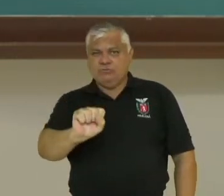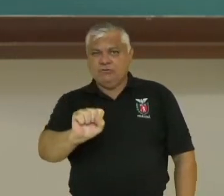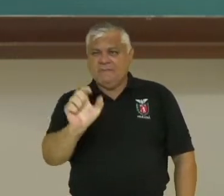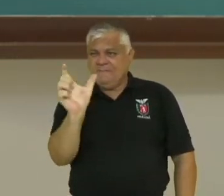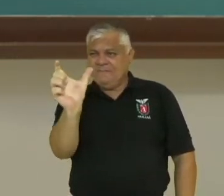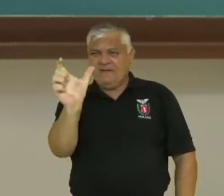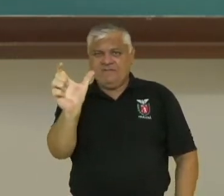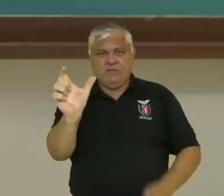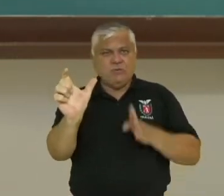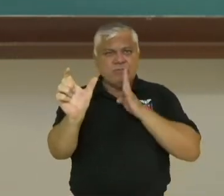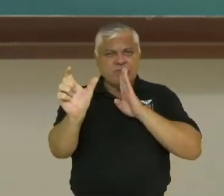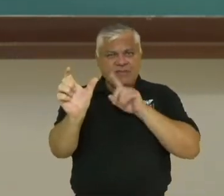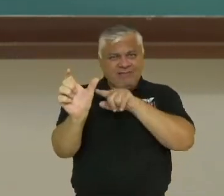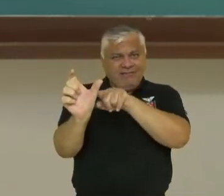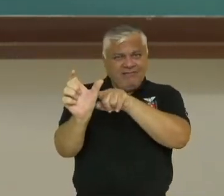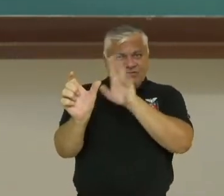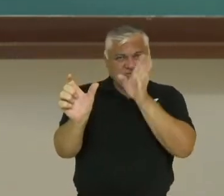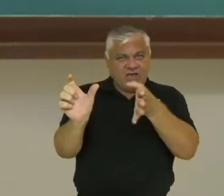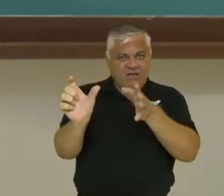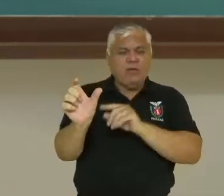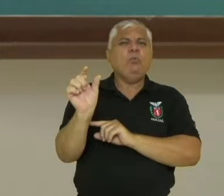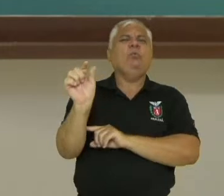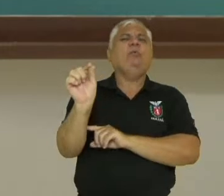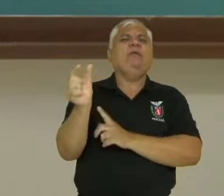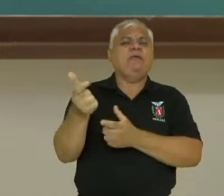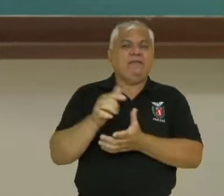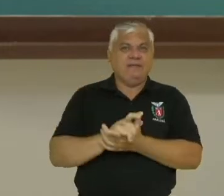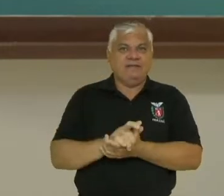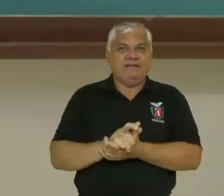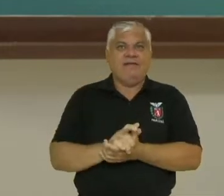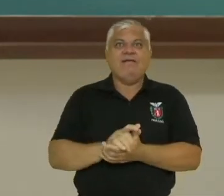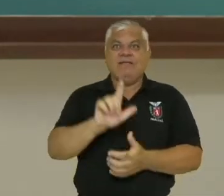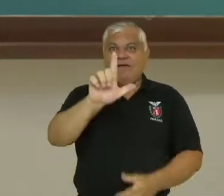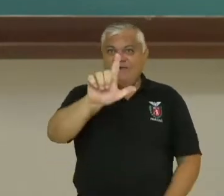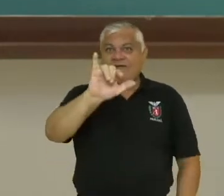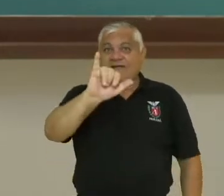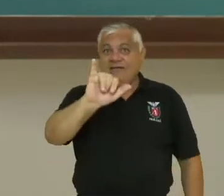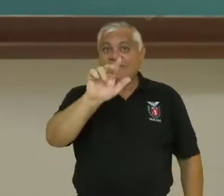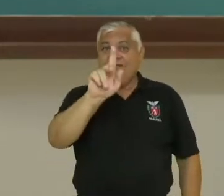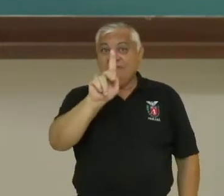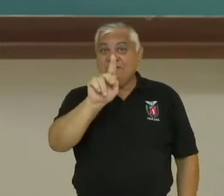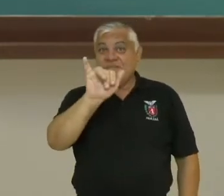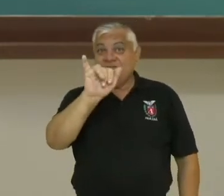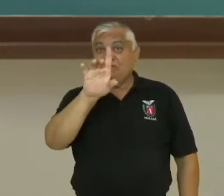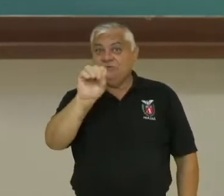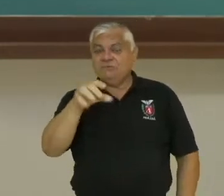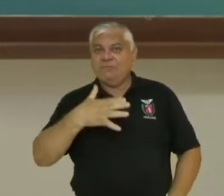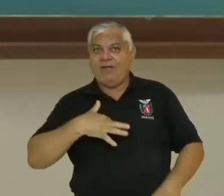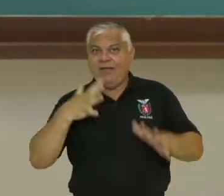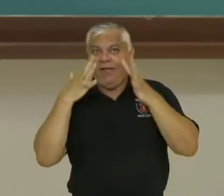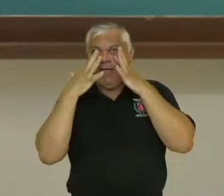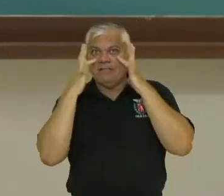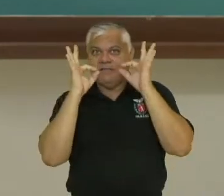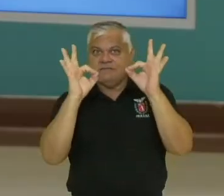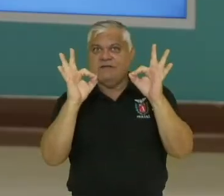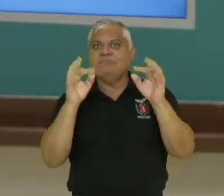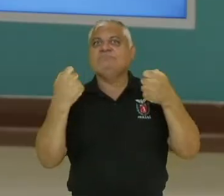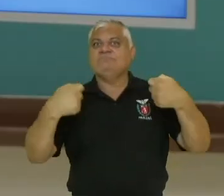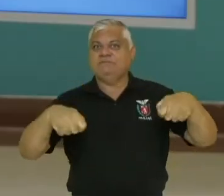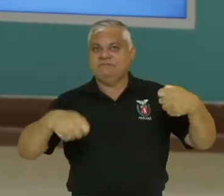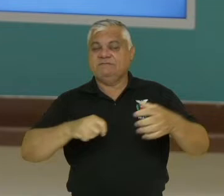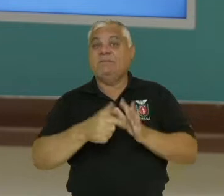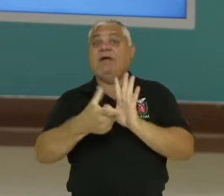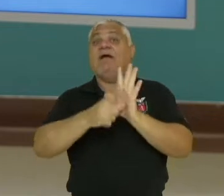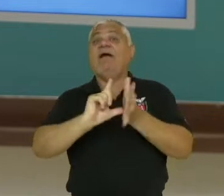Lipídios? Você já ouviu falar? O que é isso? Você vai ter que prestar bastante atenção nessa aula para saber. Mas